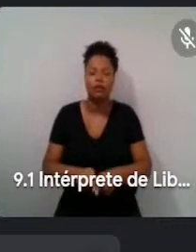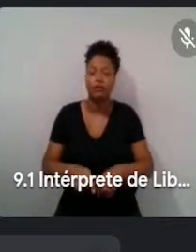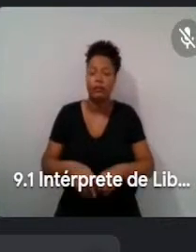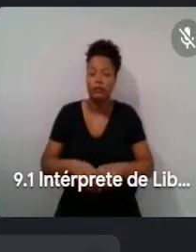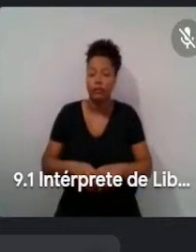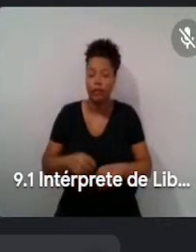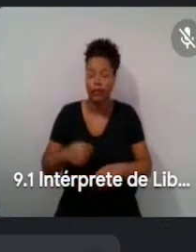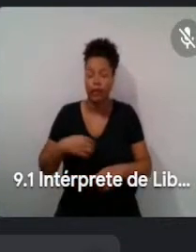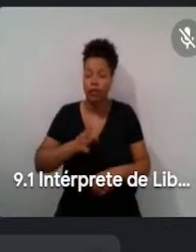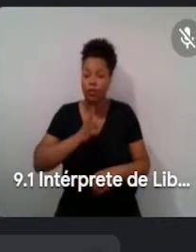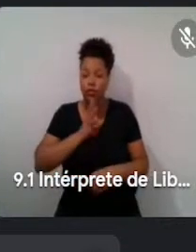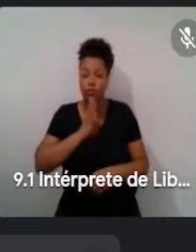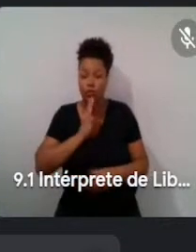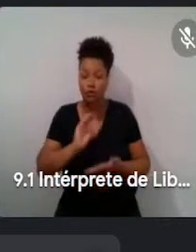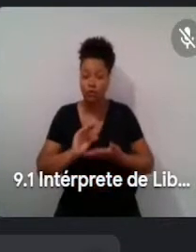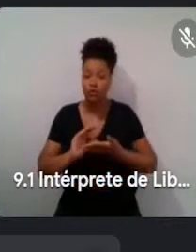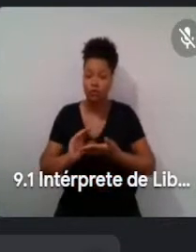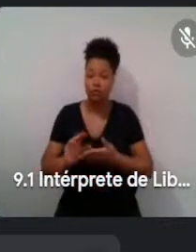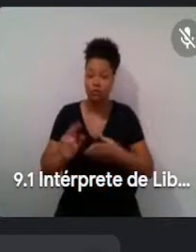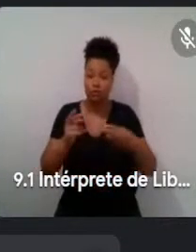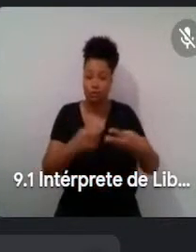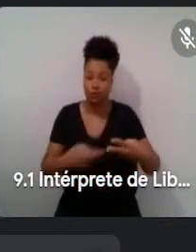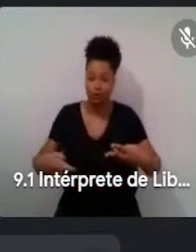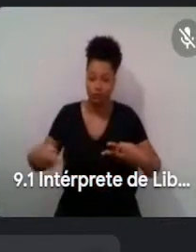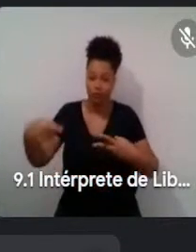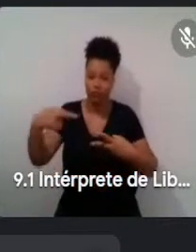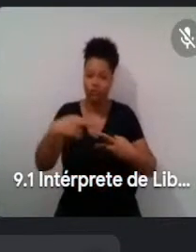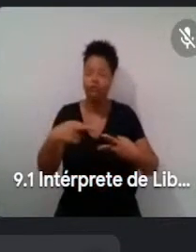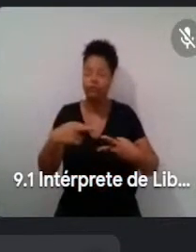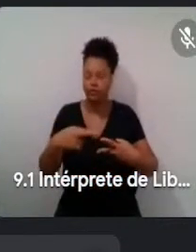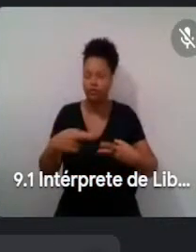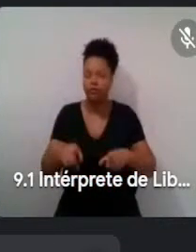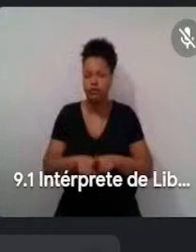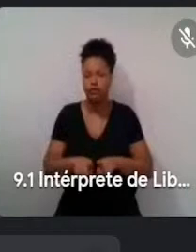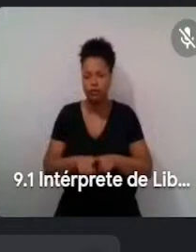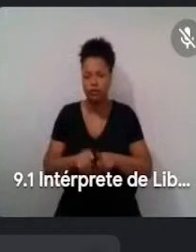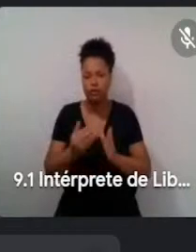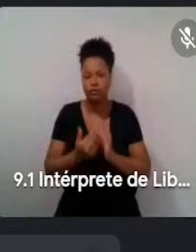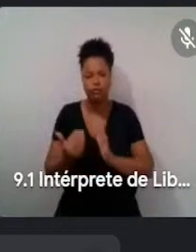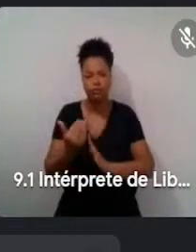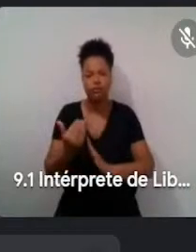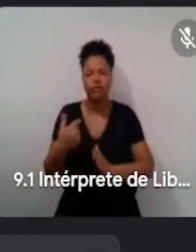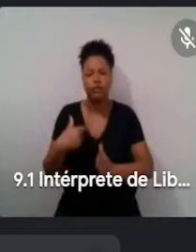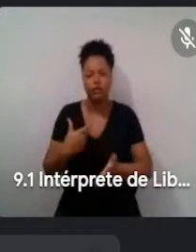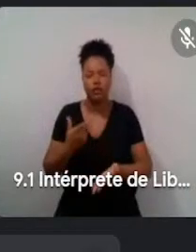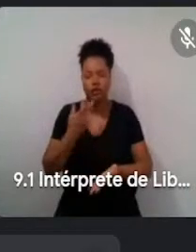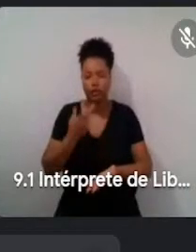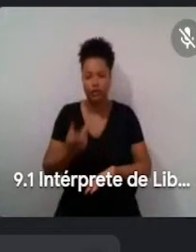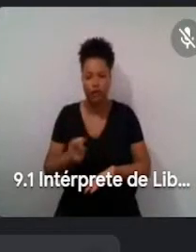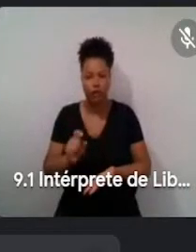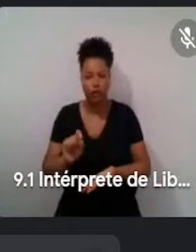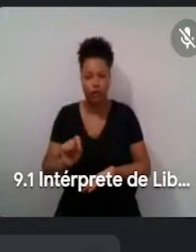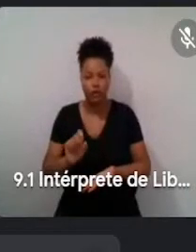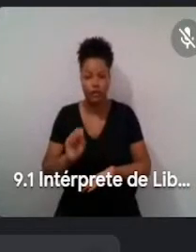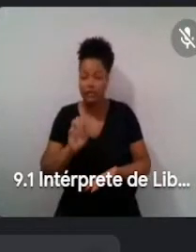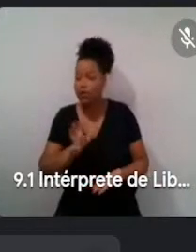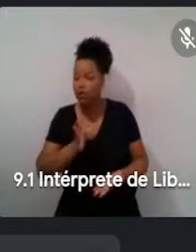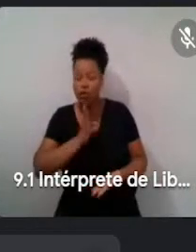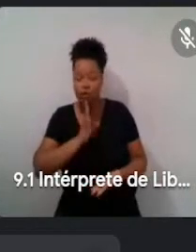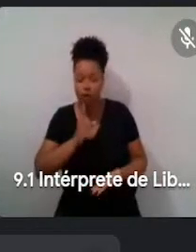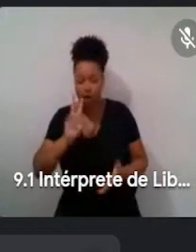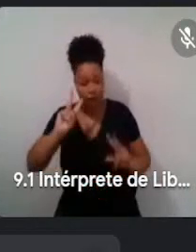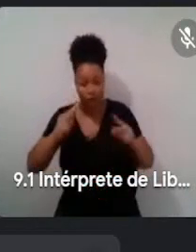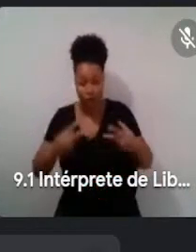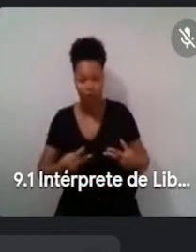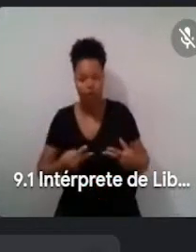do recurso e, em acréscimo, eu adianto que, mesmo que não se conhecesse do recurso, a questão